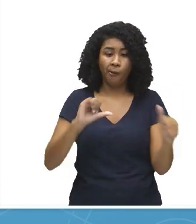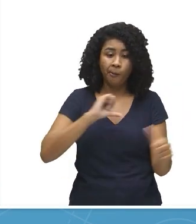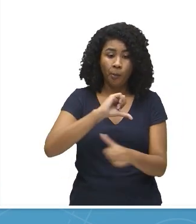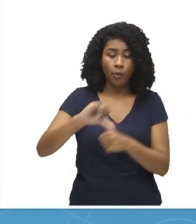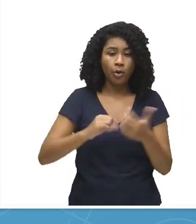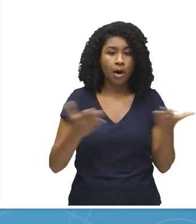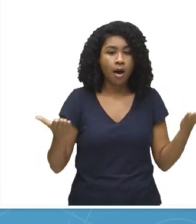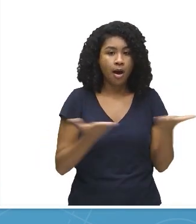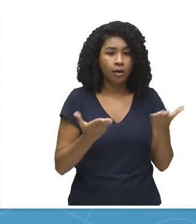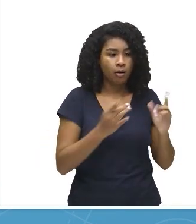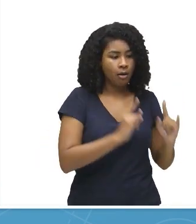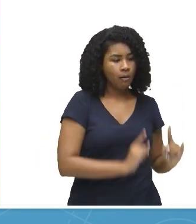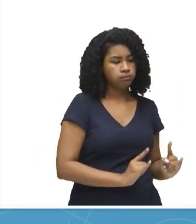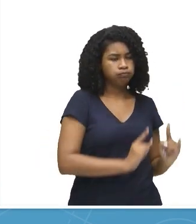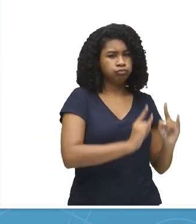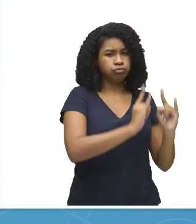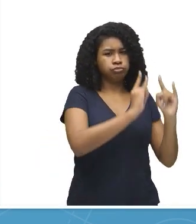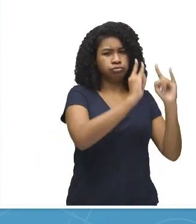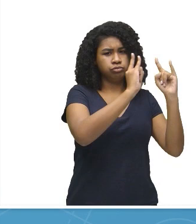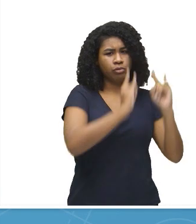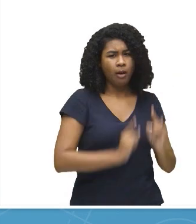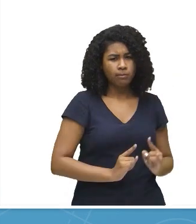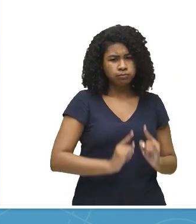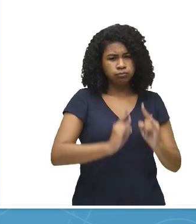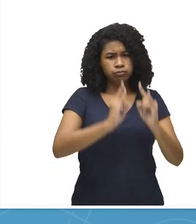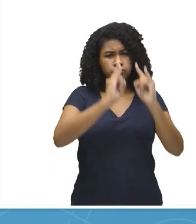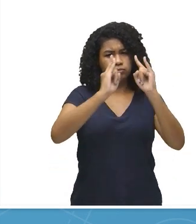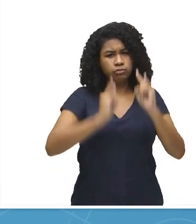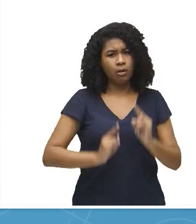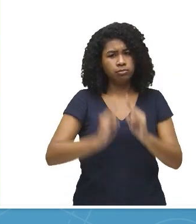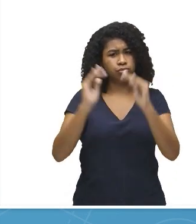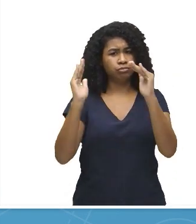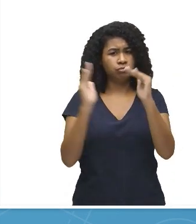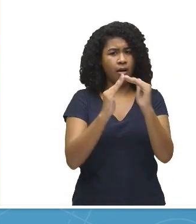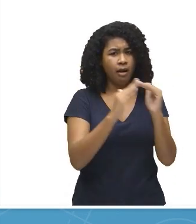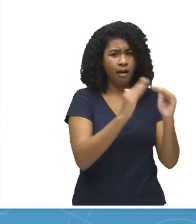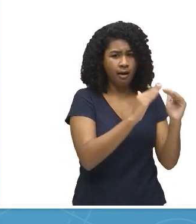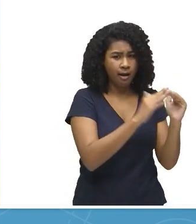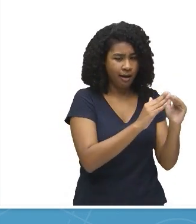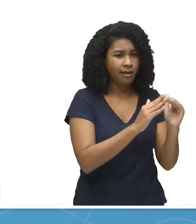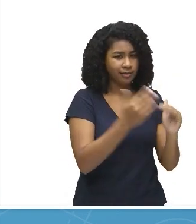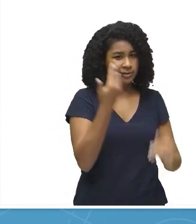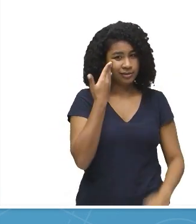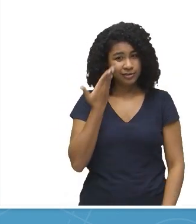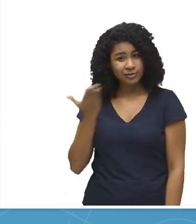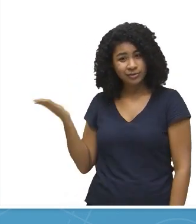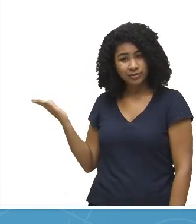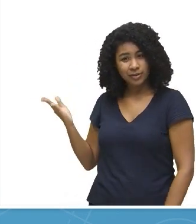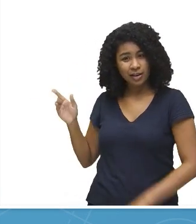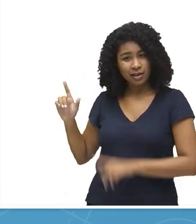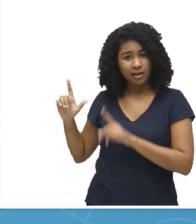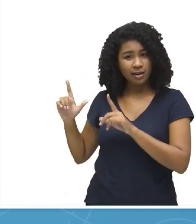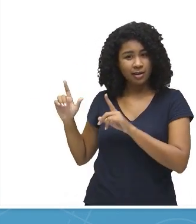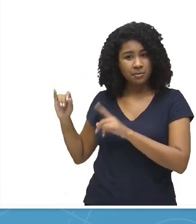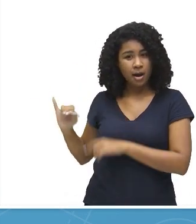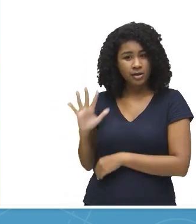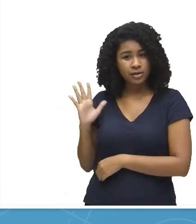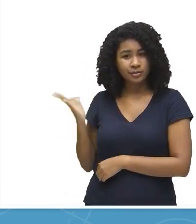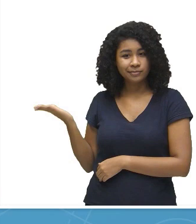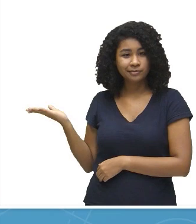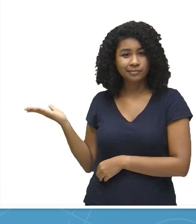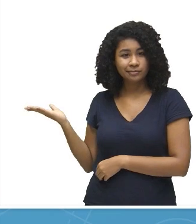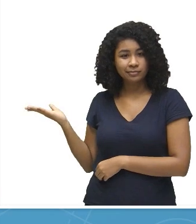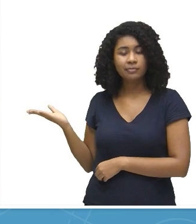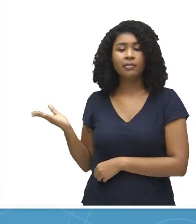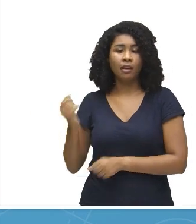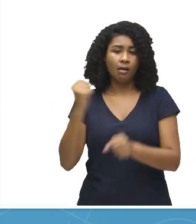observa aqui, olha, nessa imagem. No caso aí a gente tem o processo de verticalização, que nada mais é que